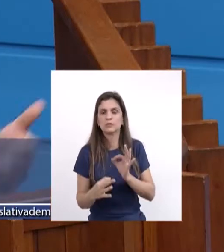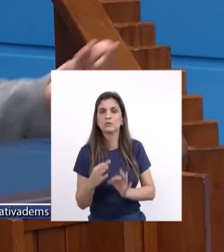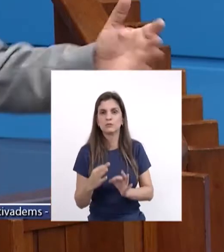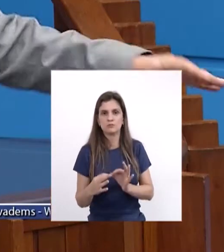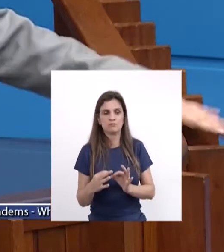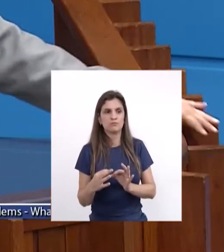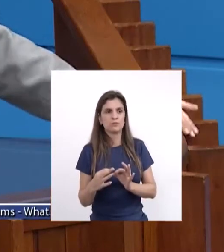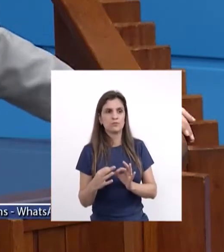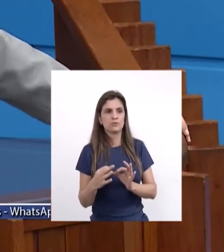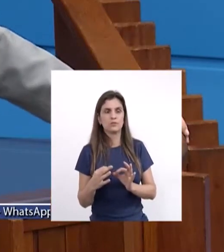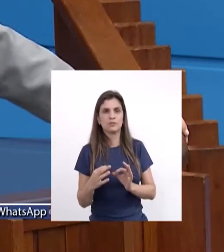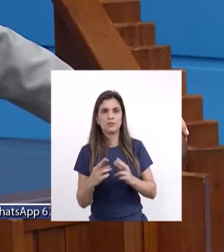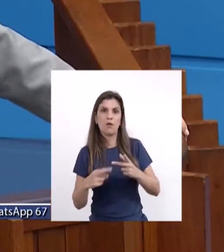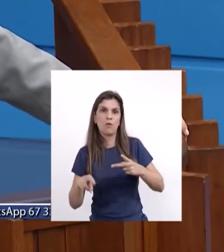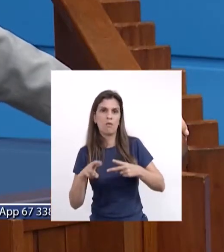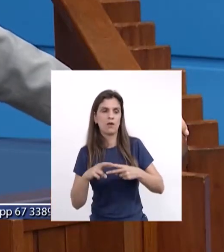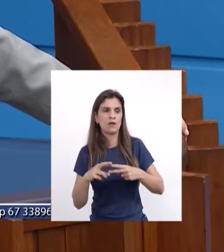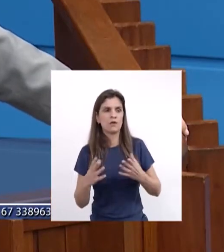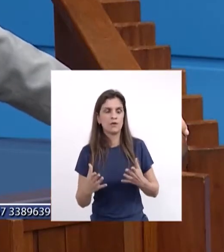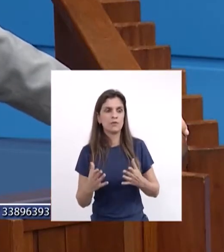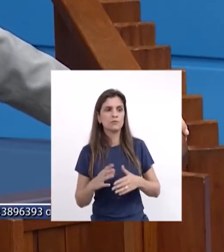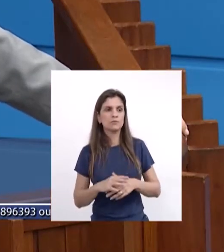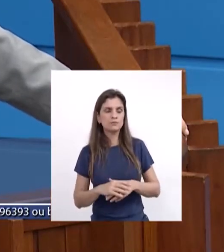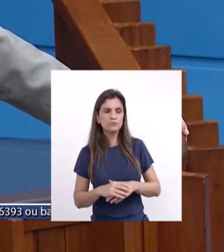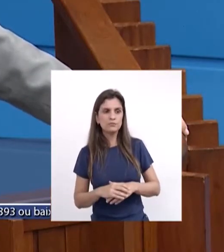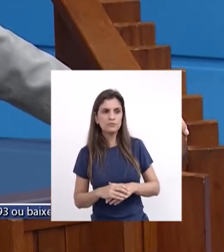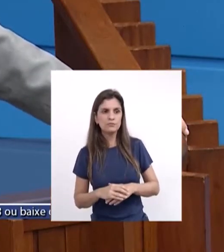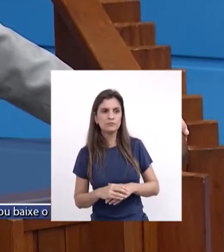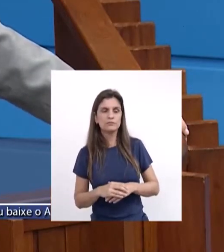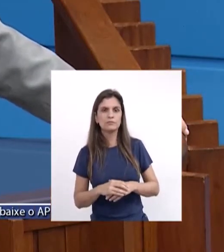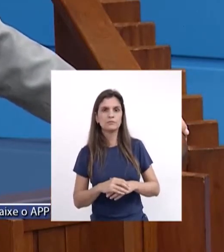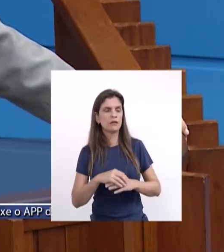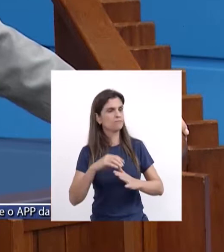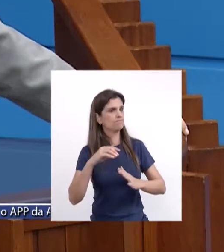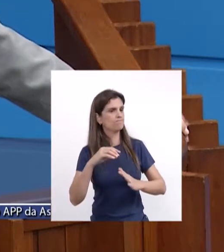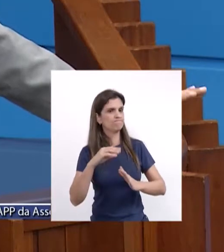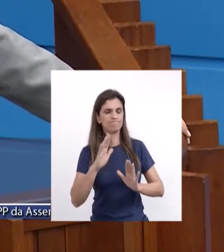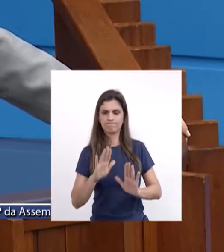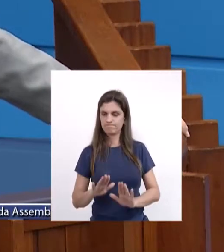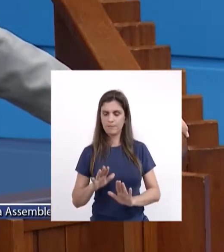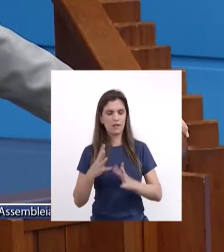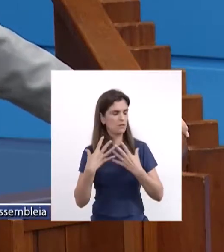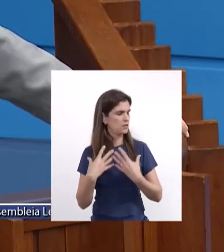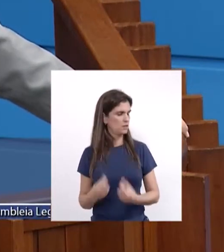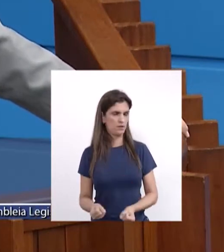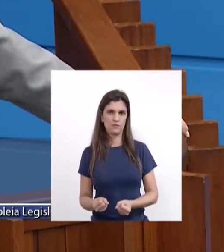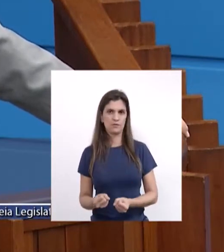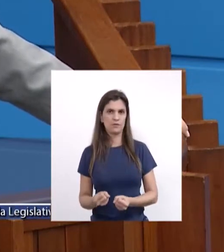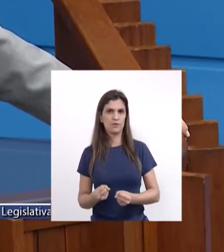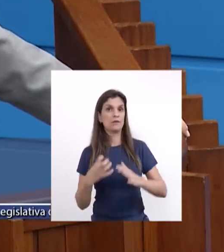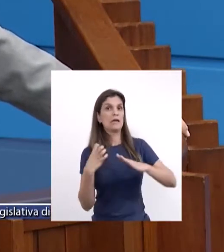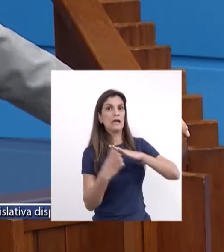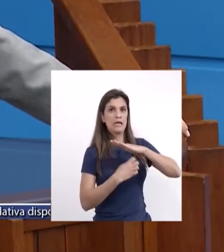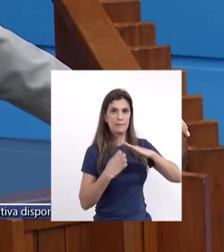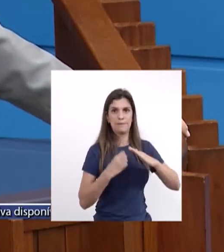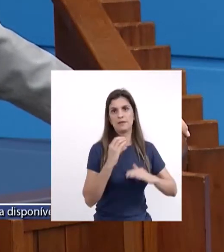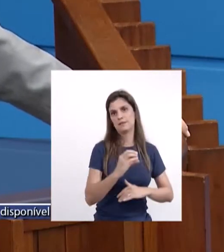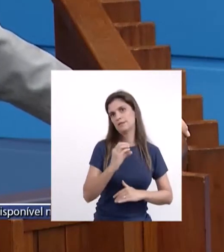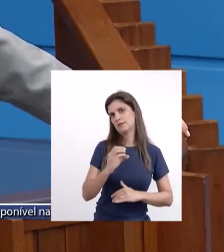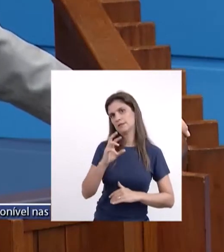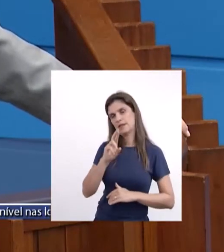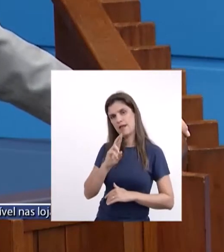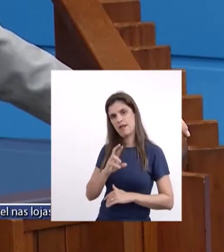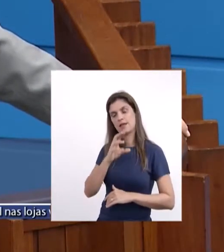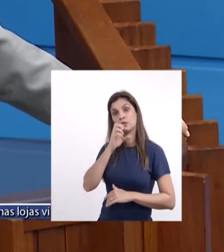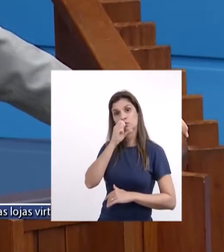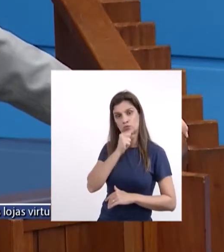grau, negou a concessão da liminar. A CCR, no